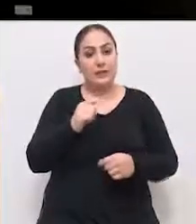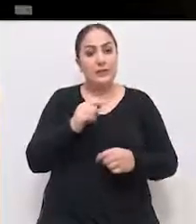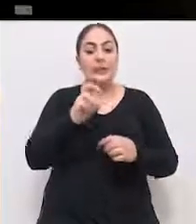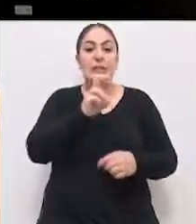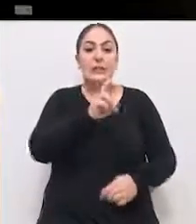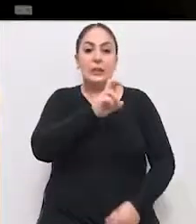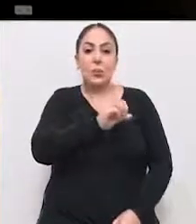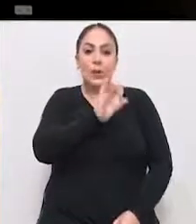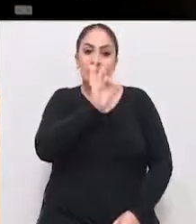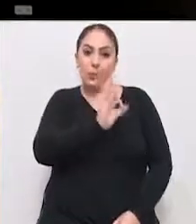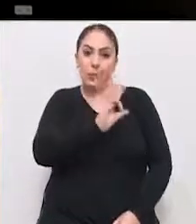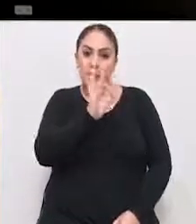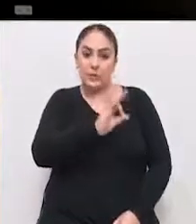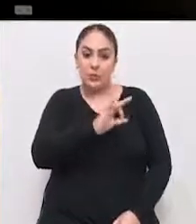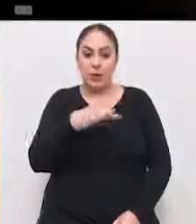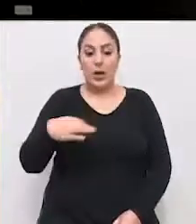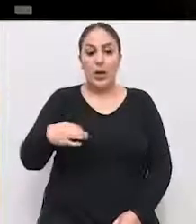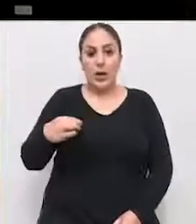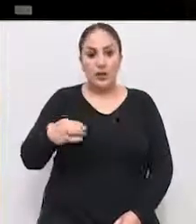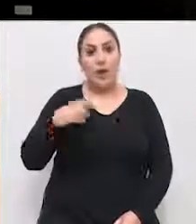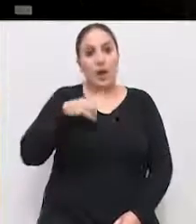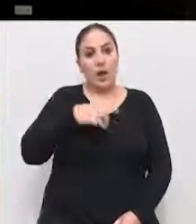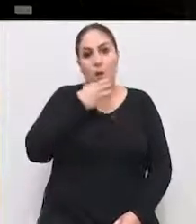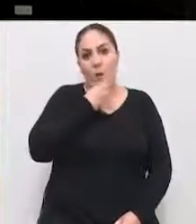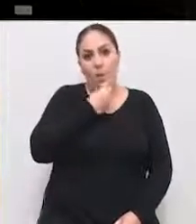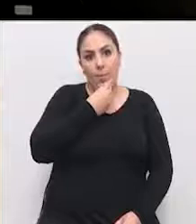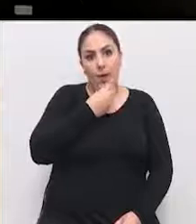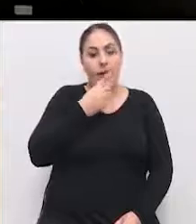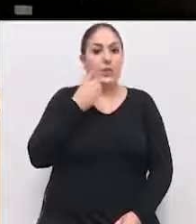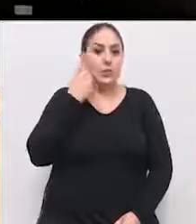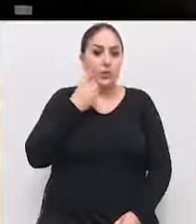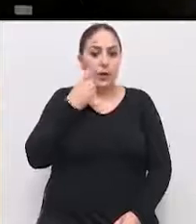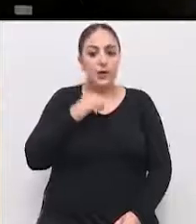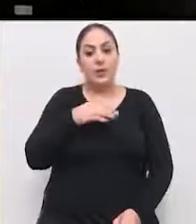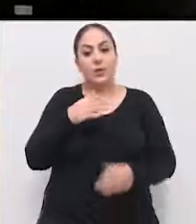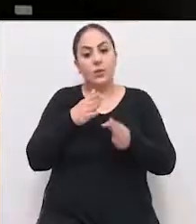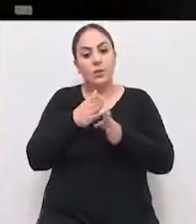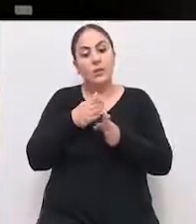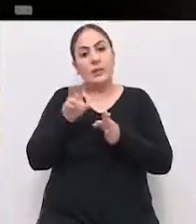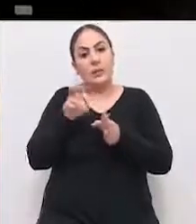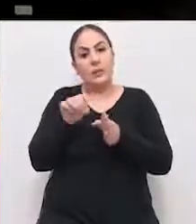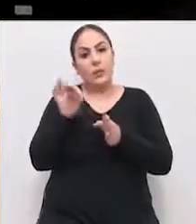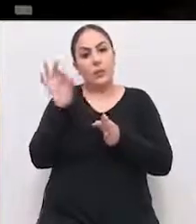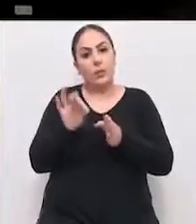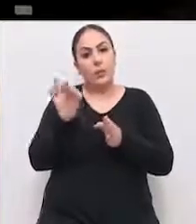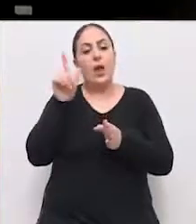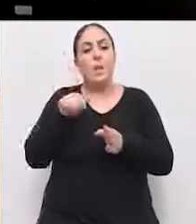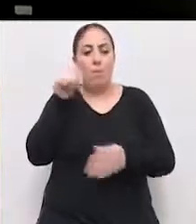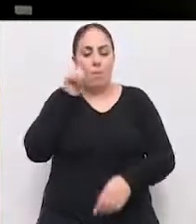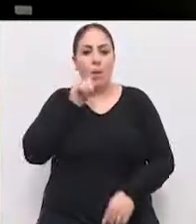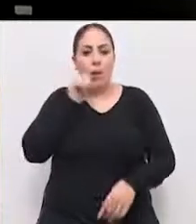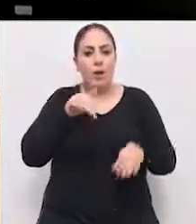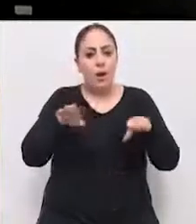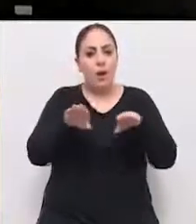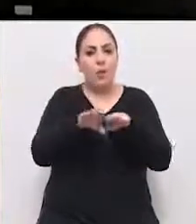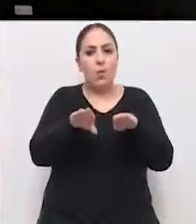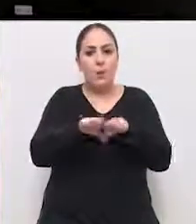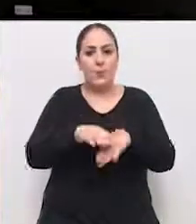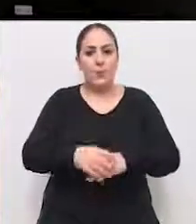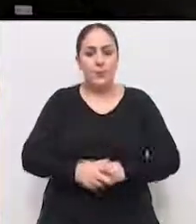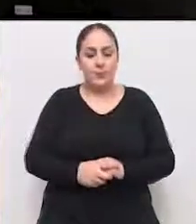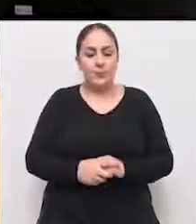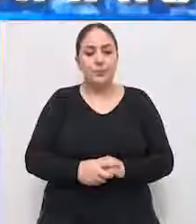mínimo 50% dos candidatos sejam homens advogados e o resto 50% sejam